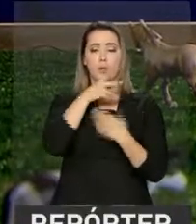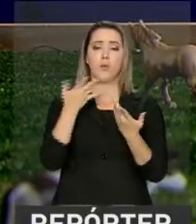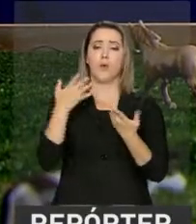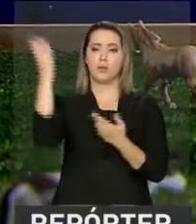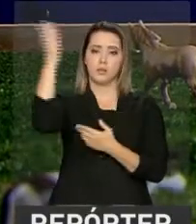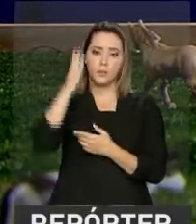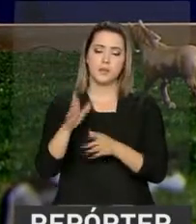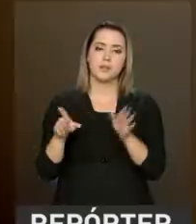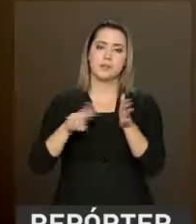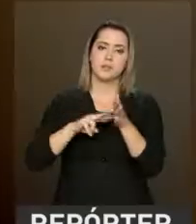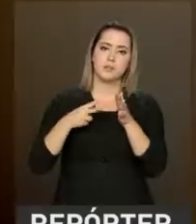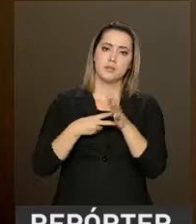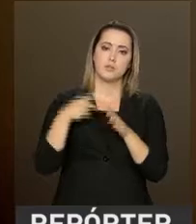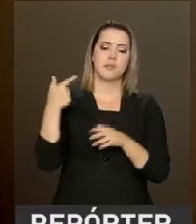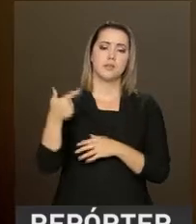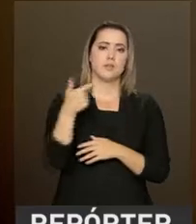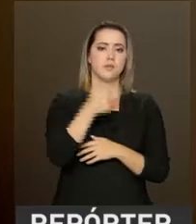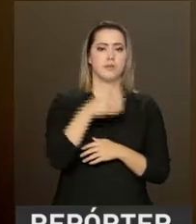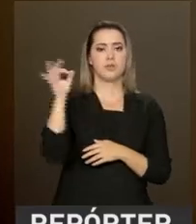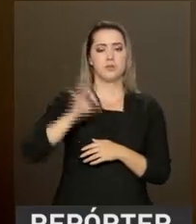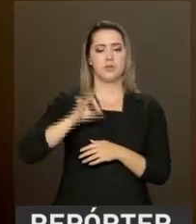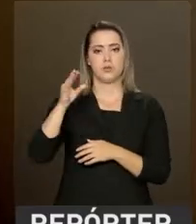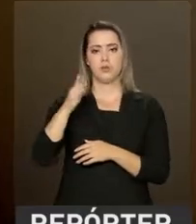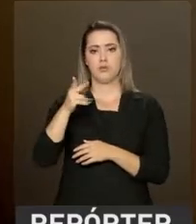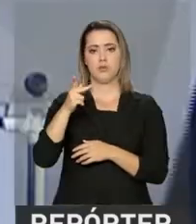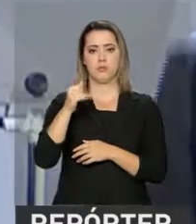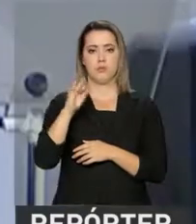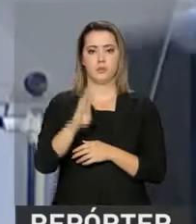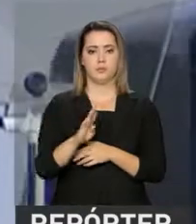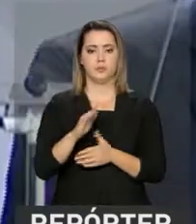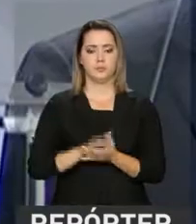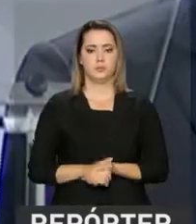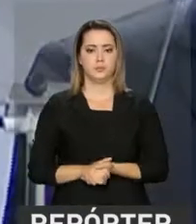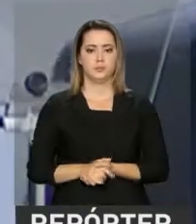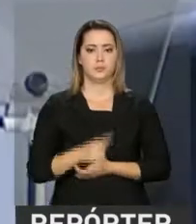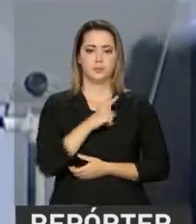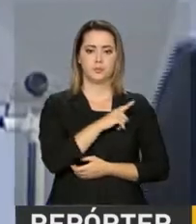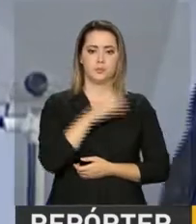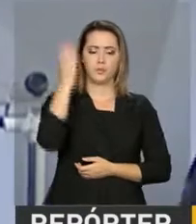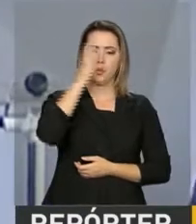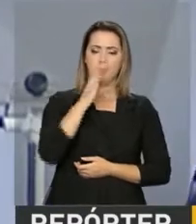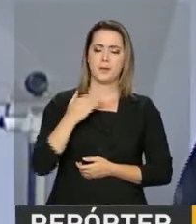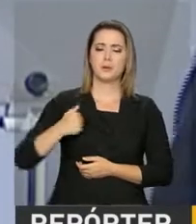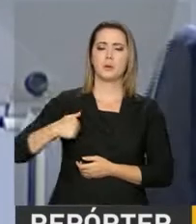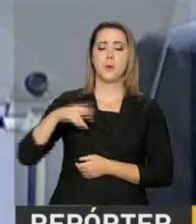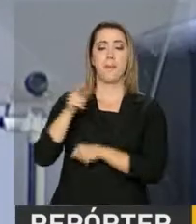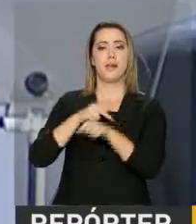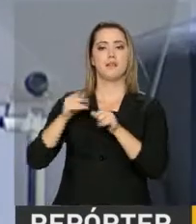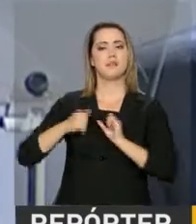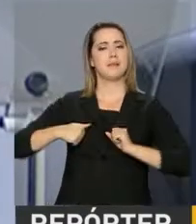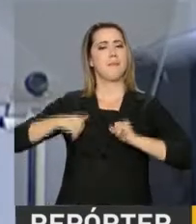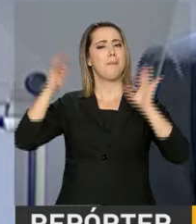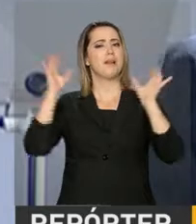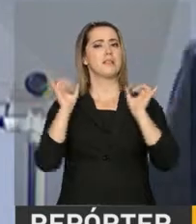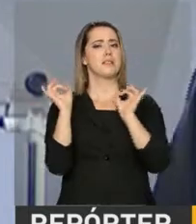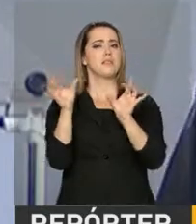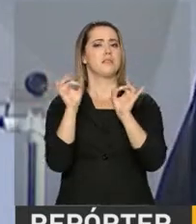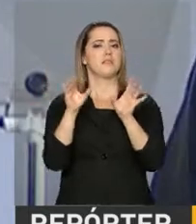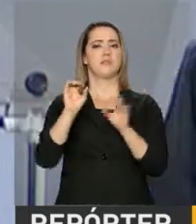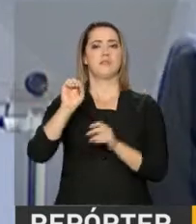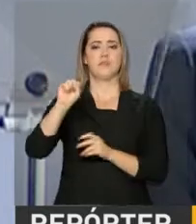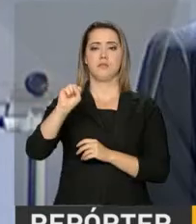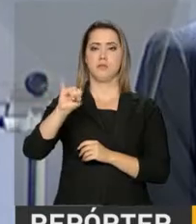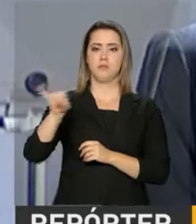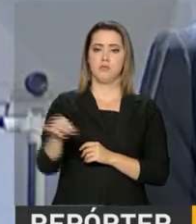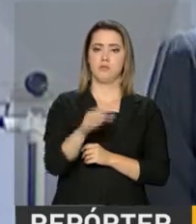por 22% do Produto Interno Bruto, o PIB. O Brasil é o maior exportador de soja, de suco de